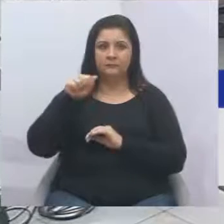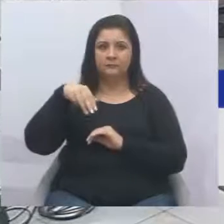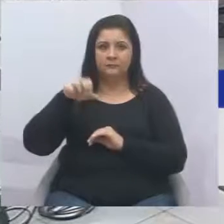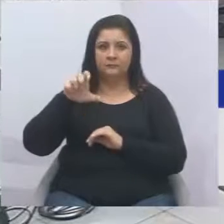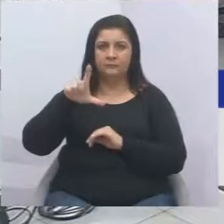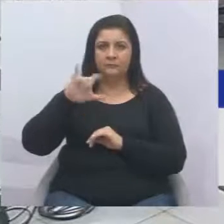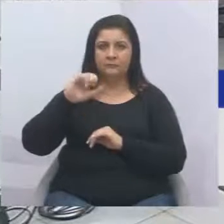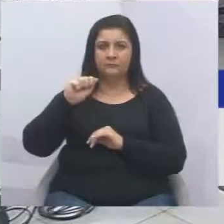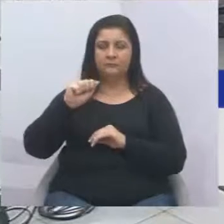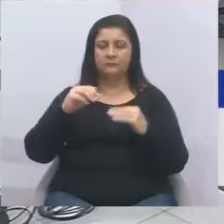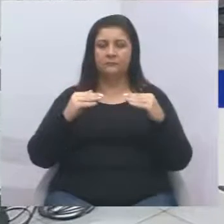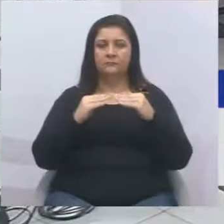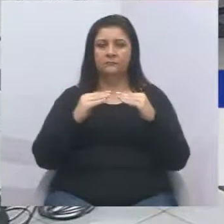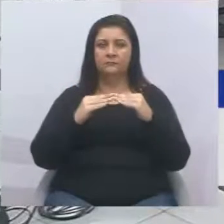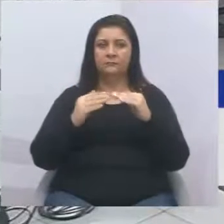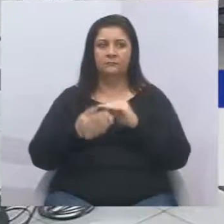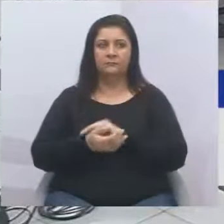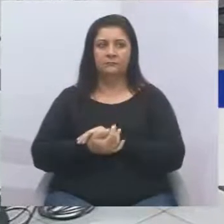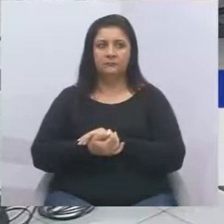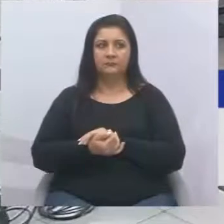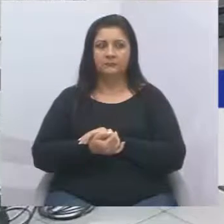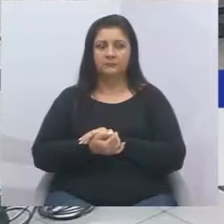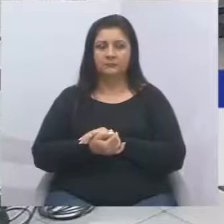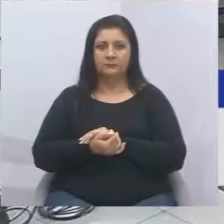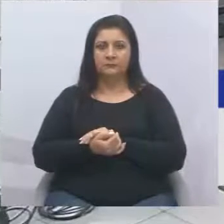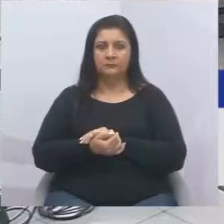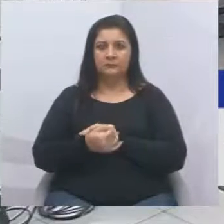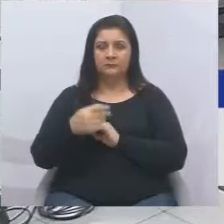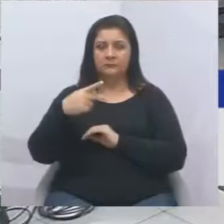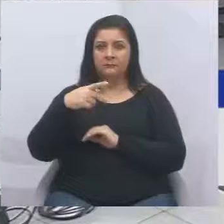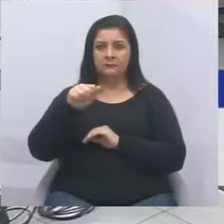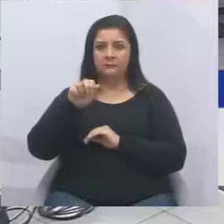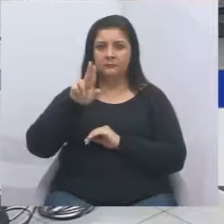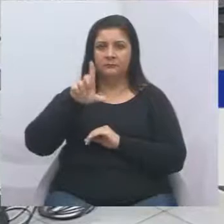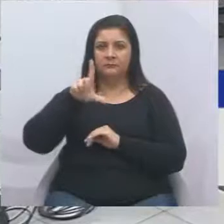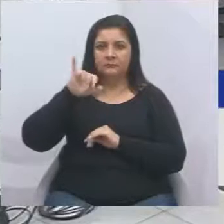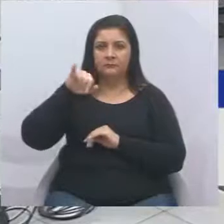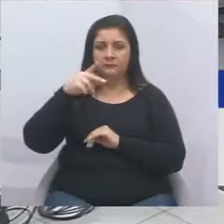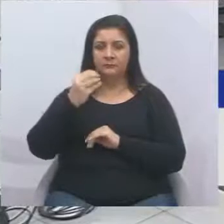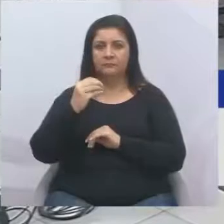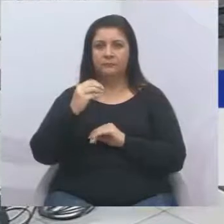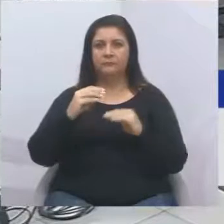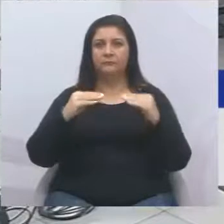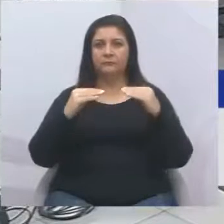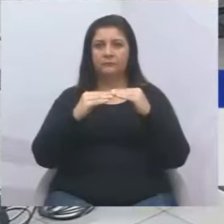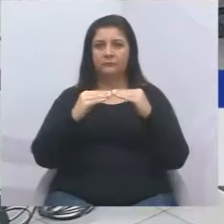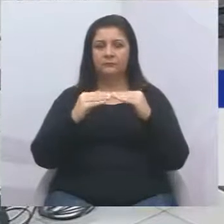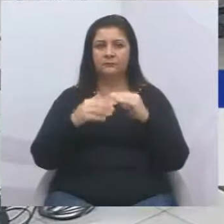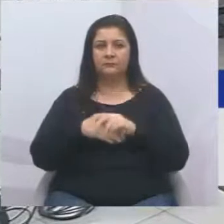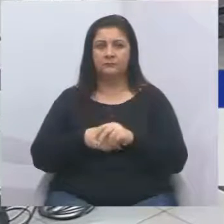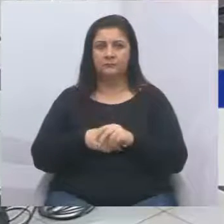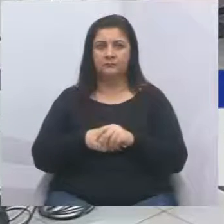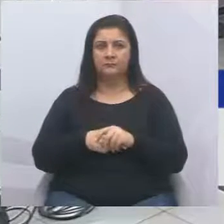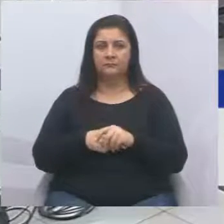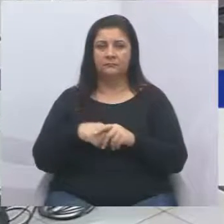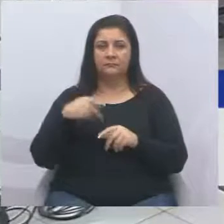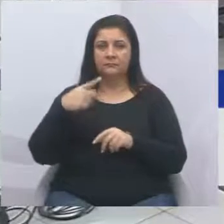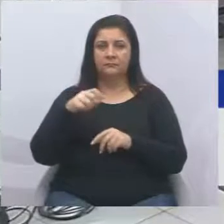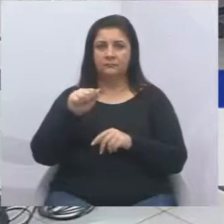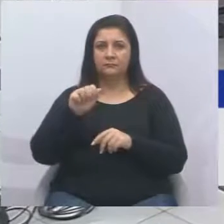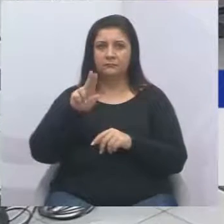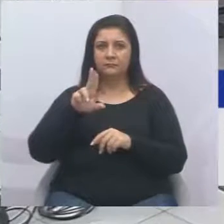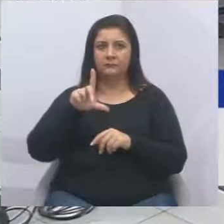Amélia. Favorável. Como voto, o vereador Paulinho do Esporte. Favorável. E como voto, o vereador Paulinho